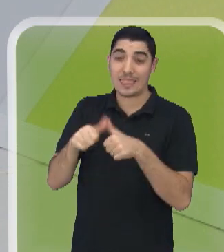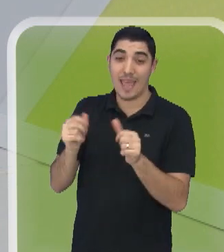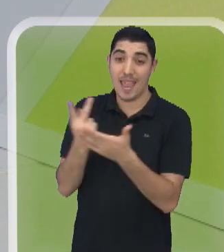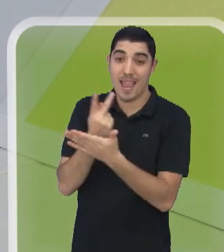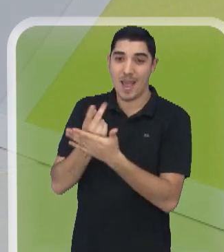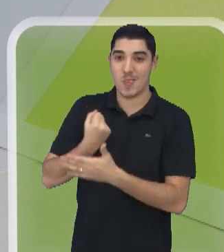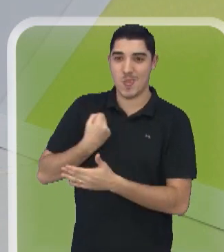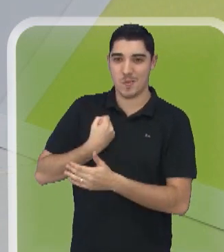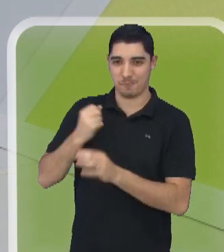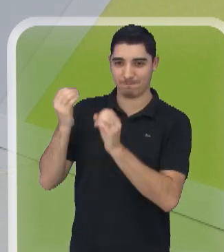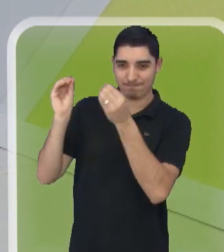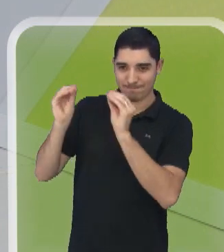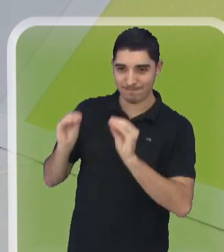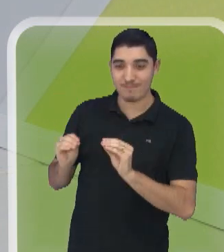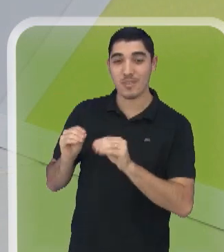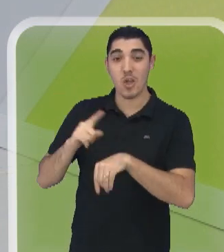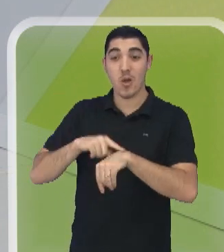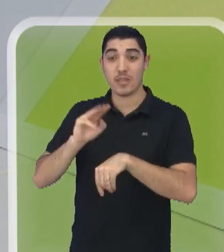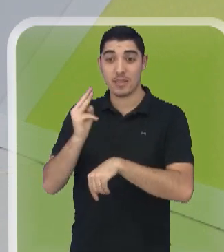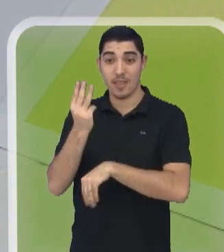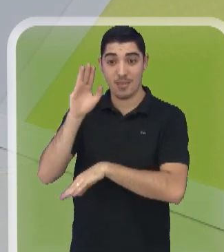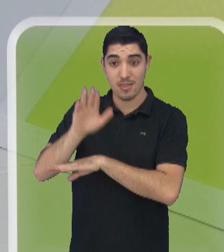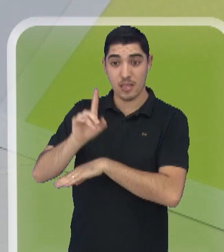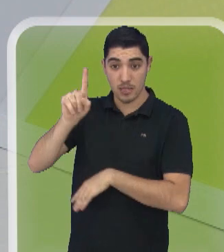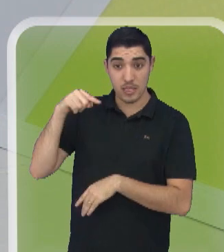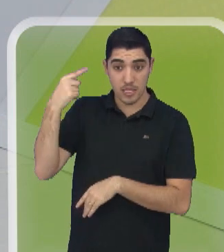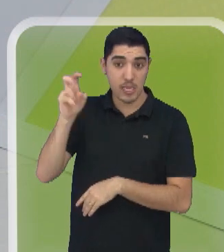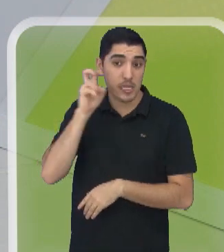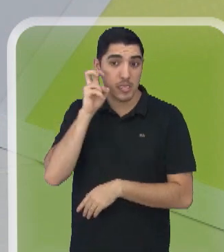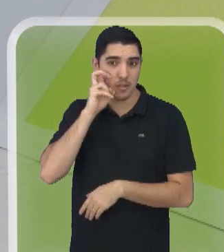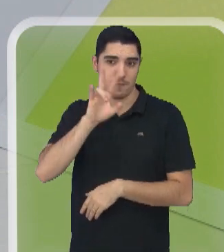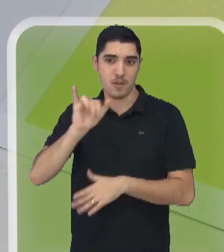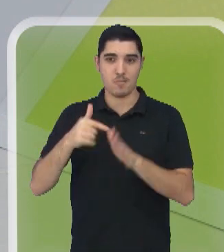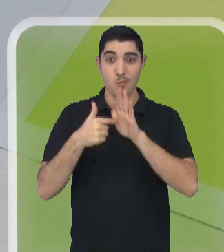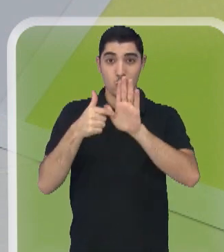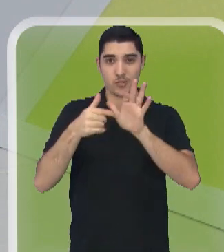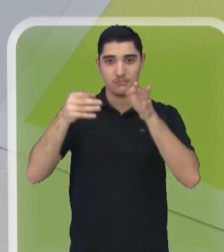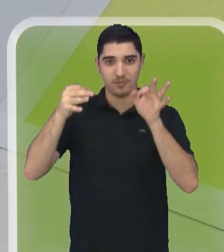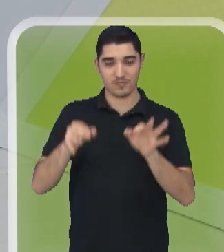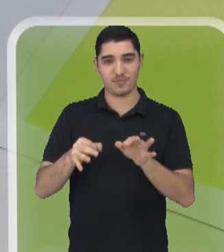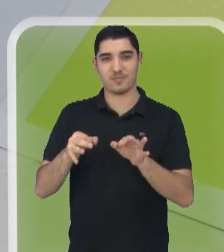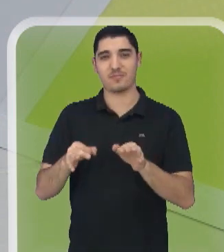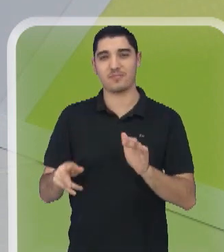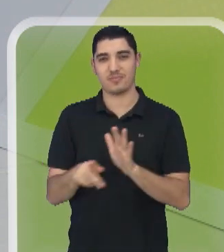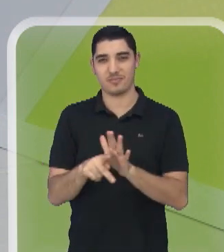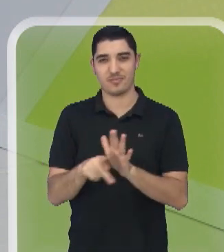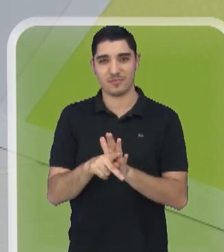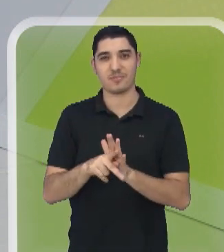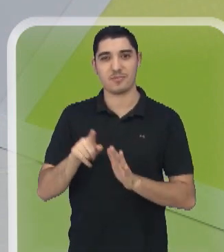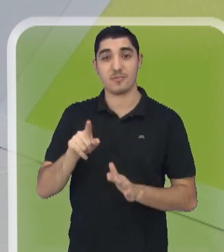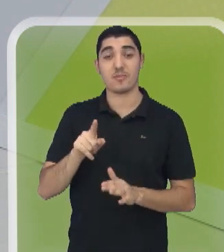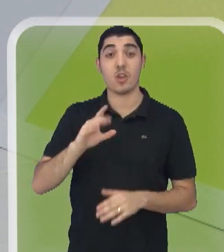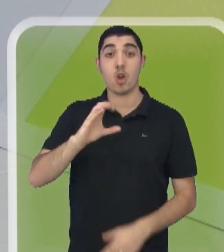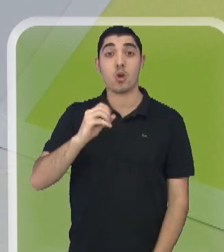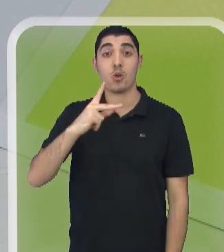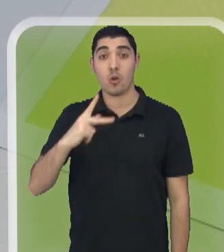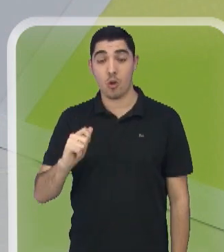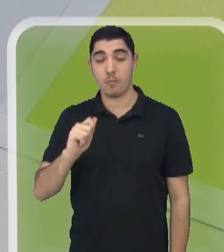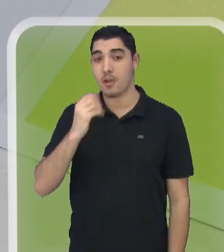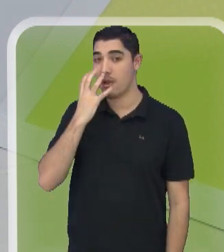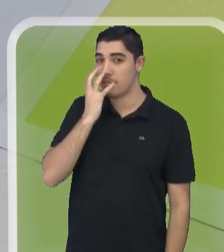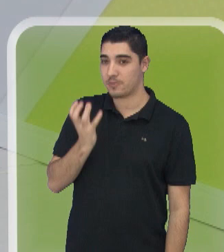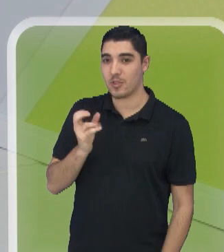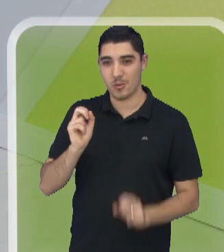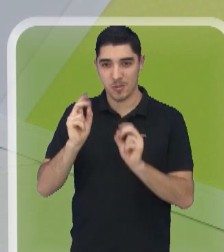3h30 da tarde. Na próxima quinta-feira, a gente traz certinho aqui os confrontos da Copa Norte, a nossa querida Copa Capivara, tá